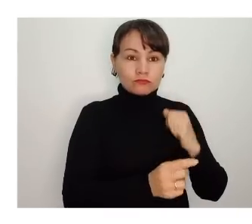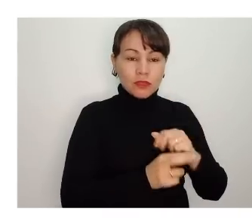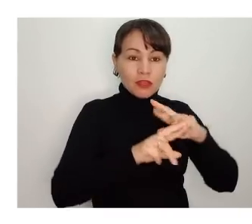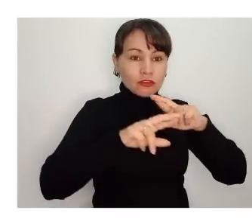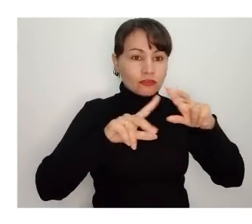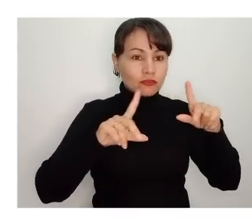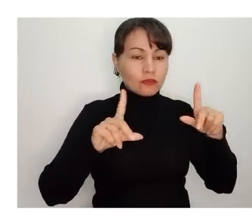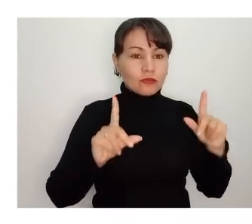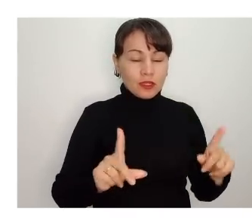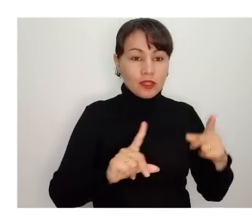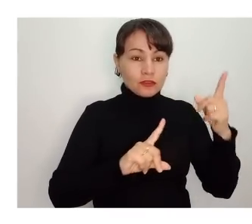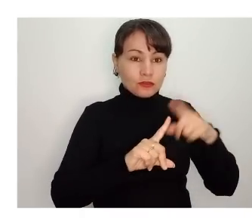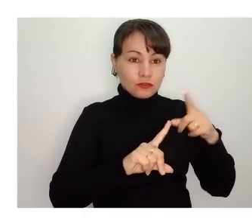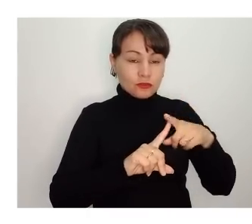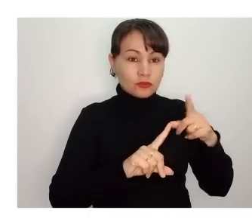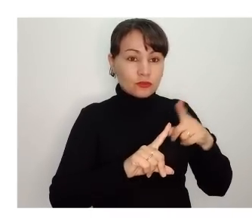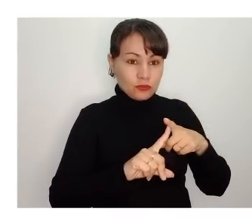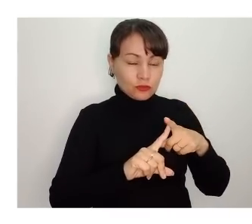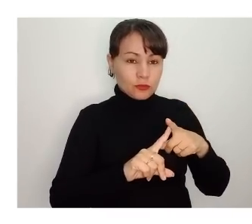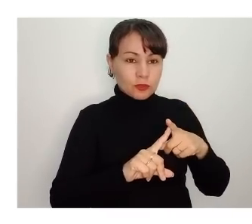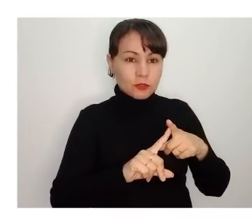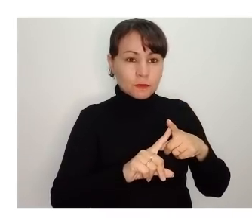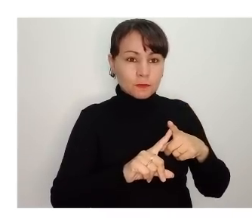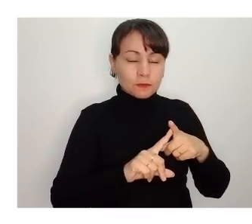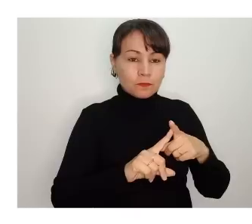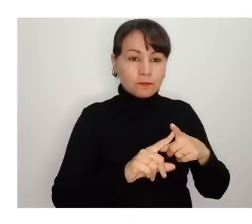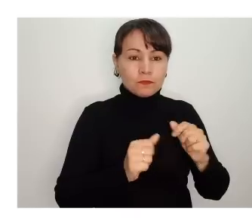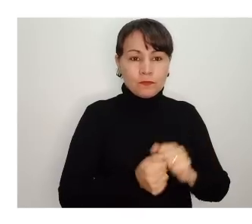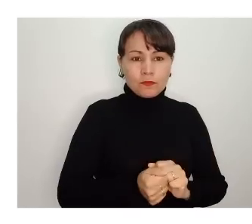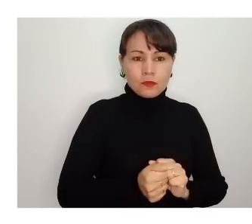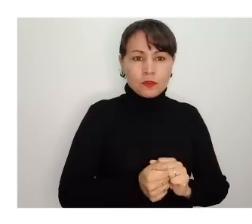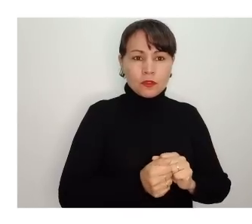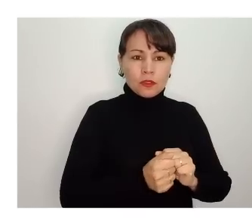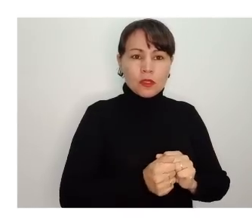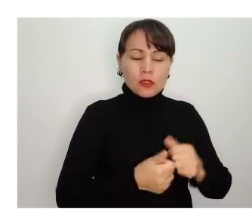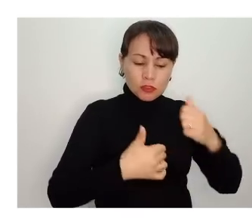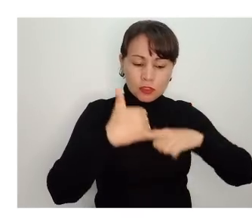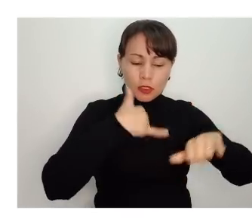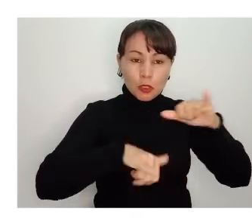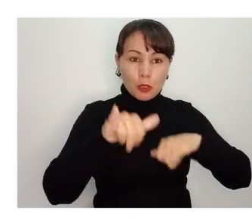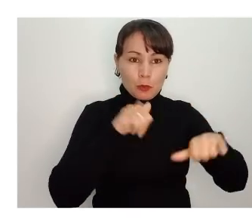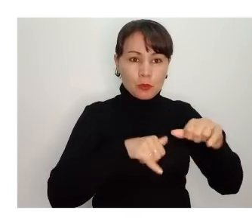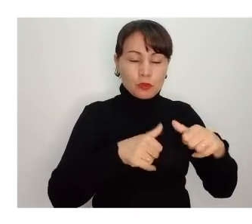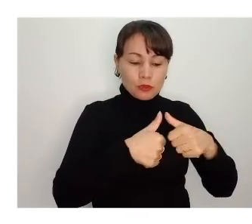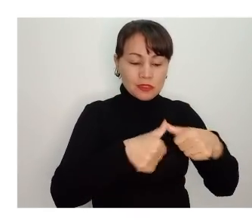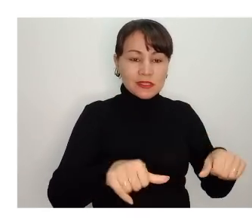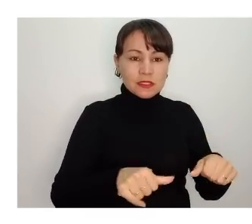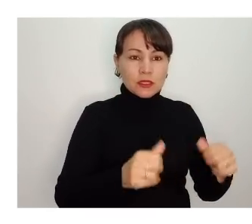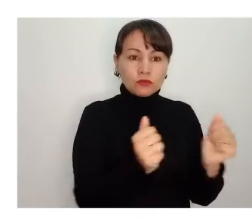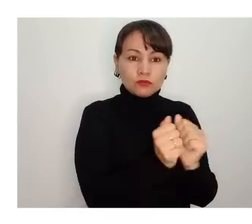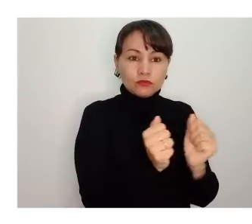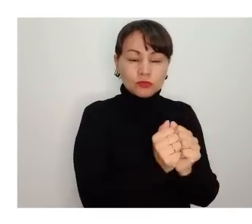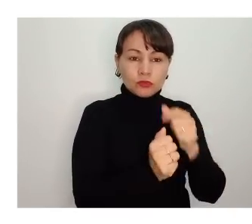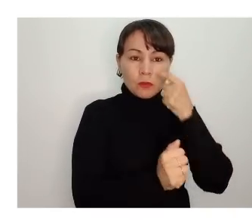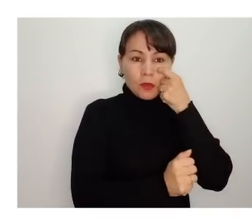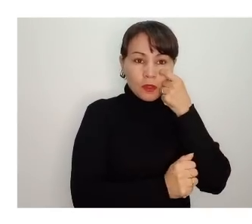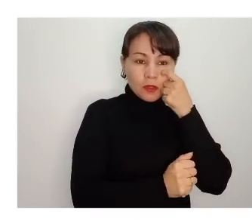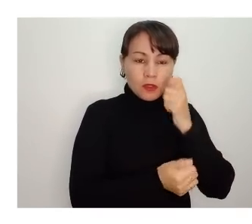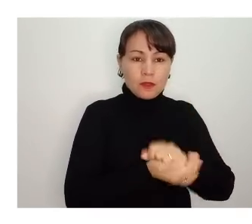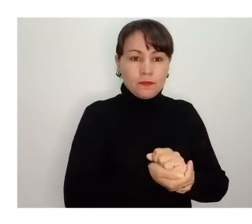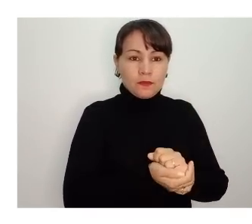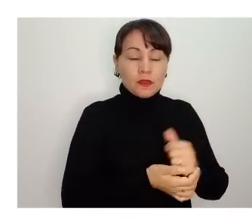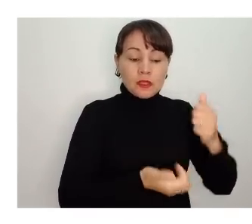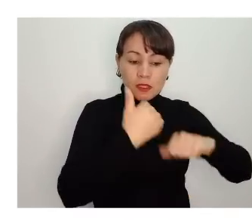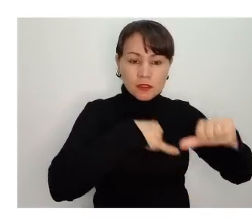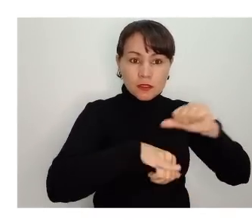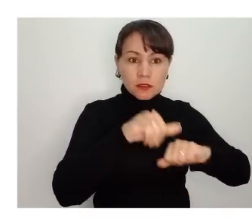encontrar em diferentes tipos de neurônios, diferentes substâncias químicas que estão ali presentes. E essas